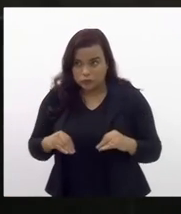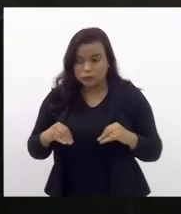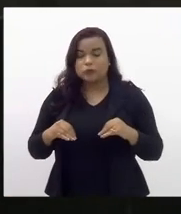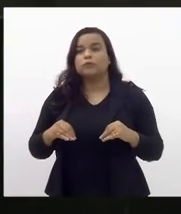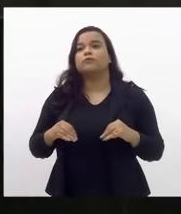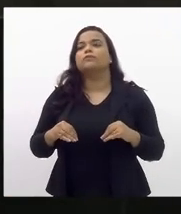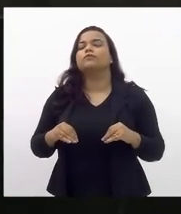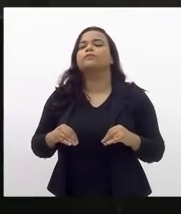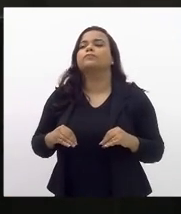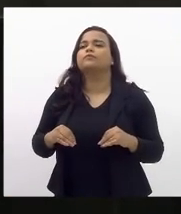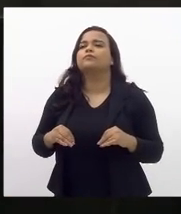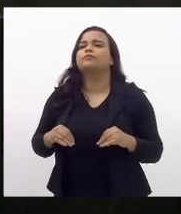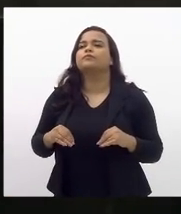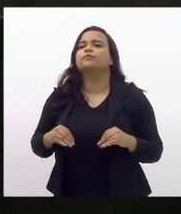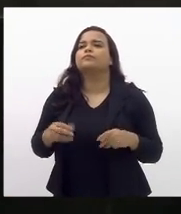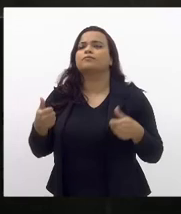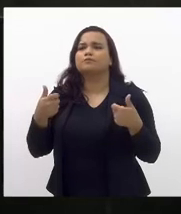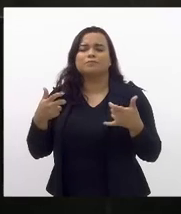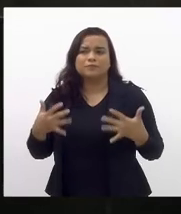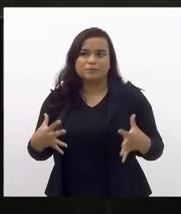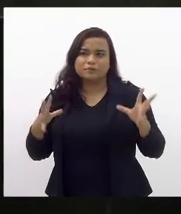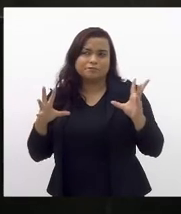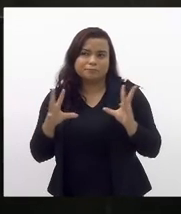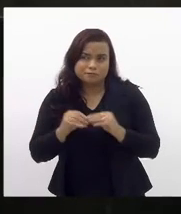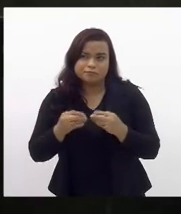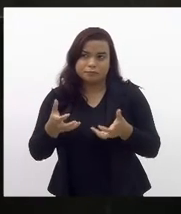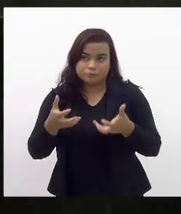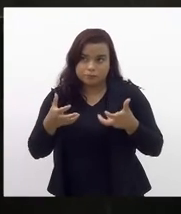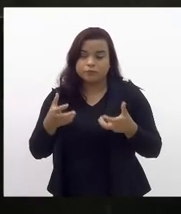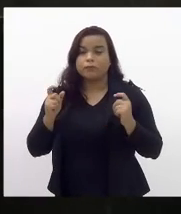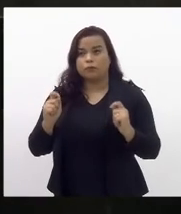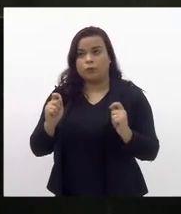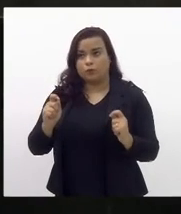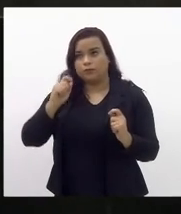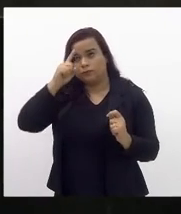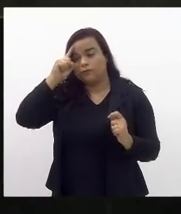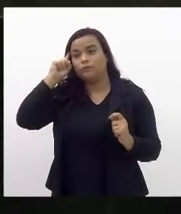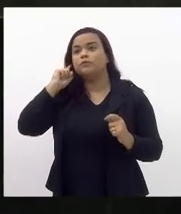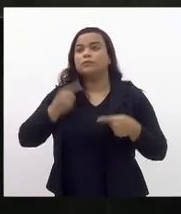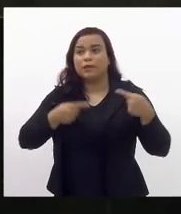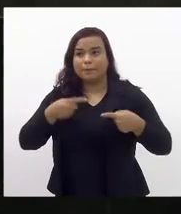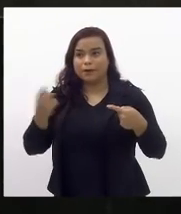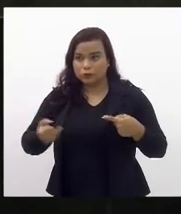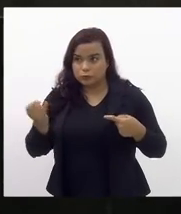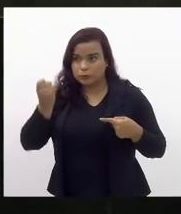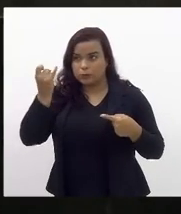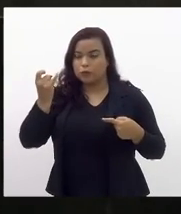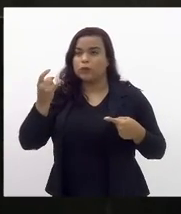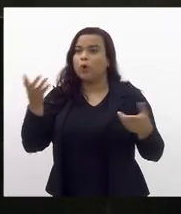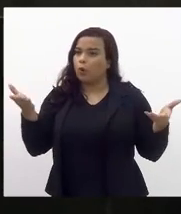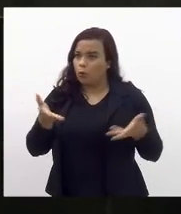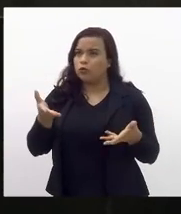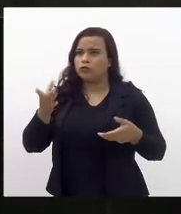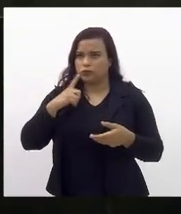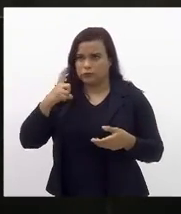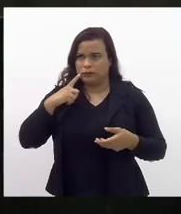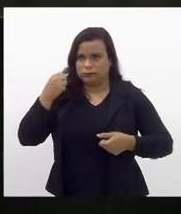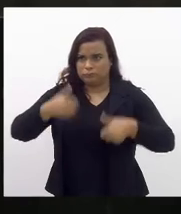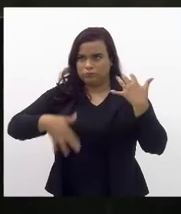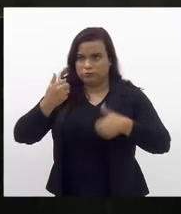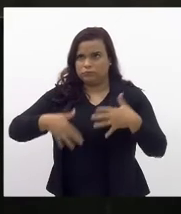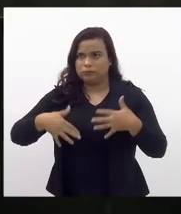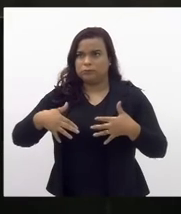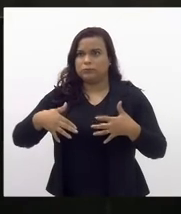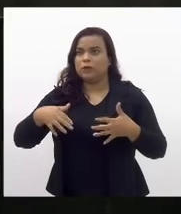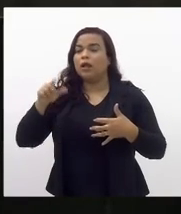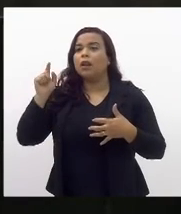quero apenas mencionar um debate importantíssimo que fizemos hoje em uma